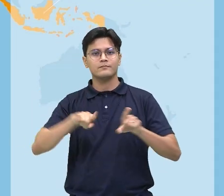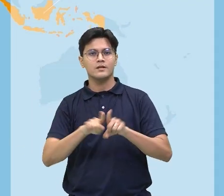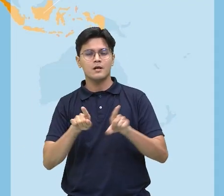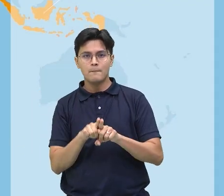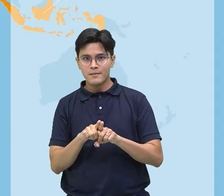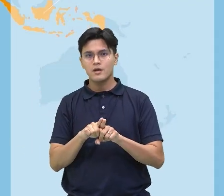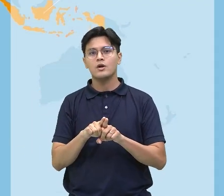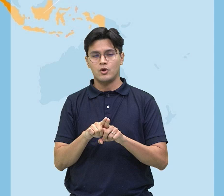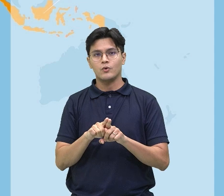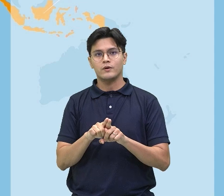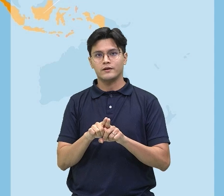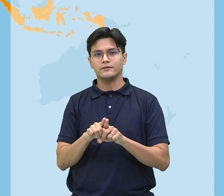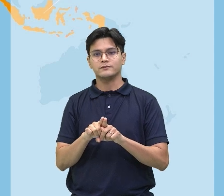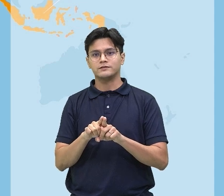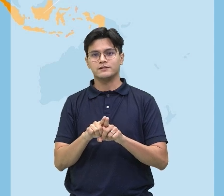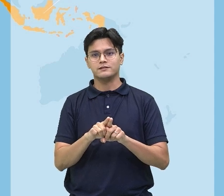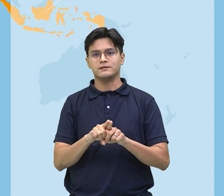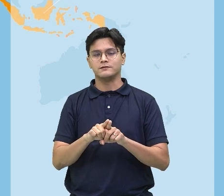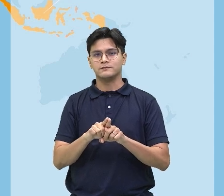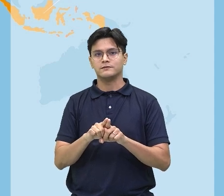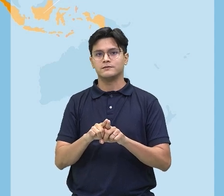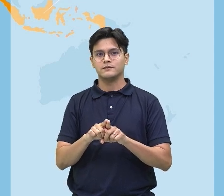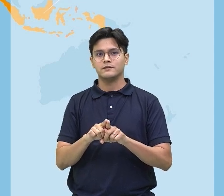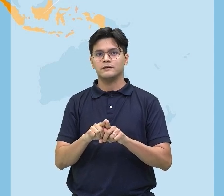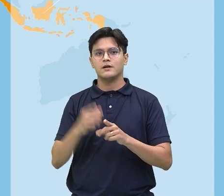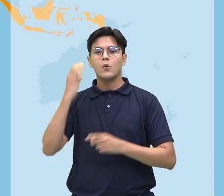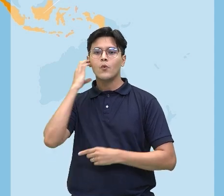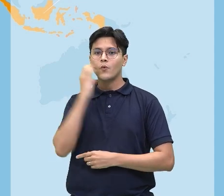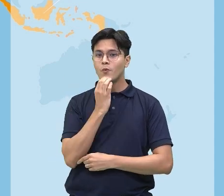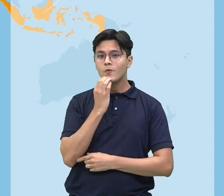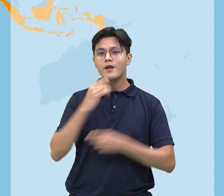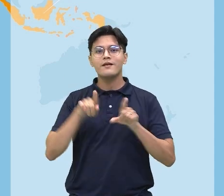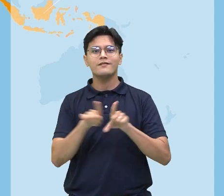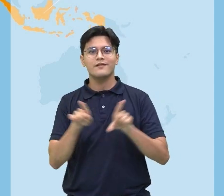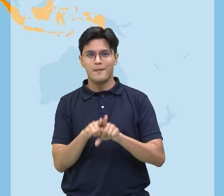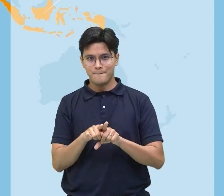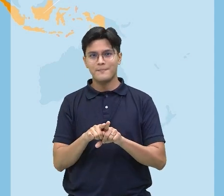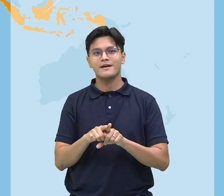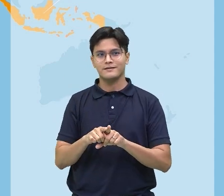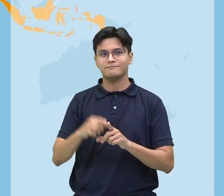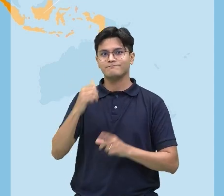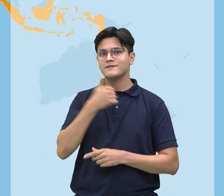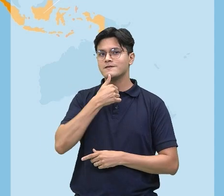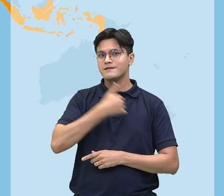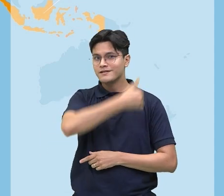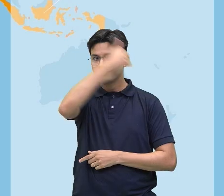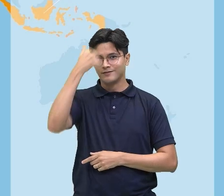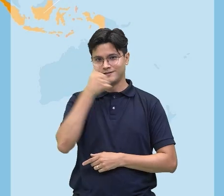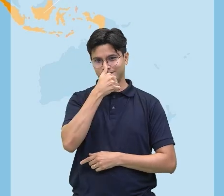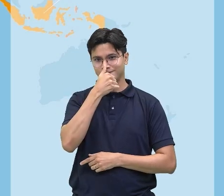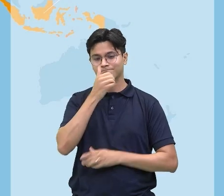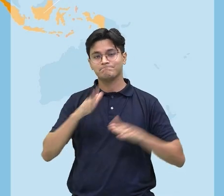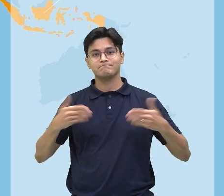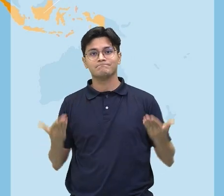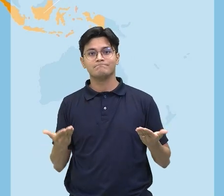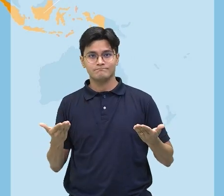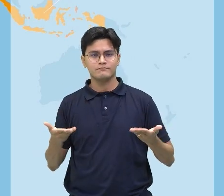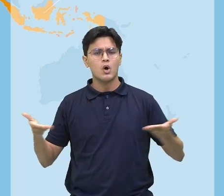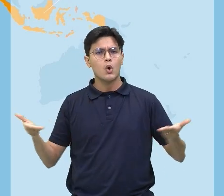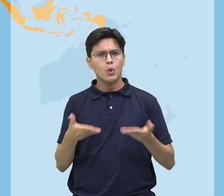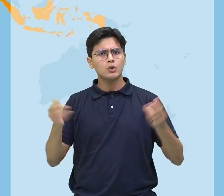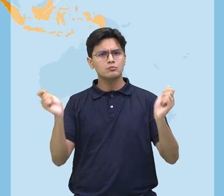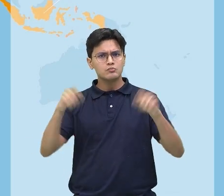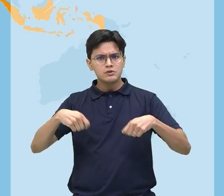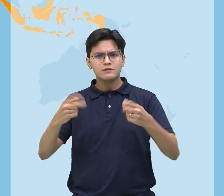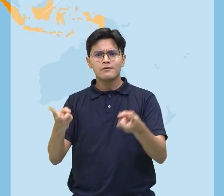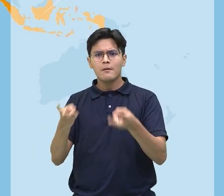Emirados Árabes Unidos, a Etiópia e a Indonésia, tá certo, gente? Então, hoje a gente pode observar que